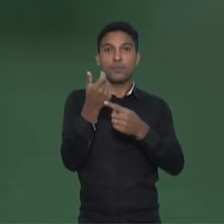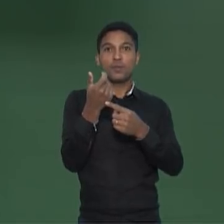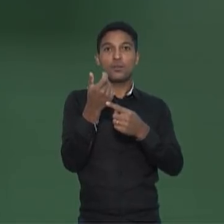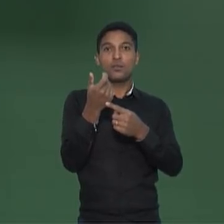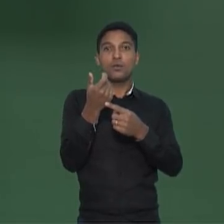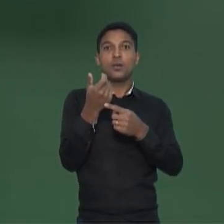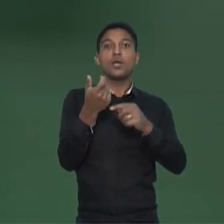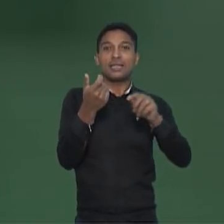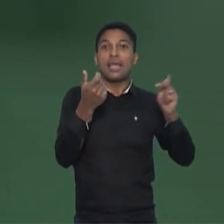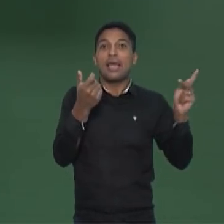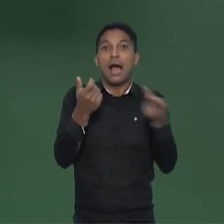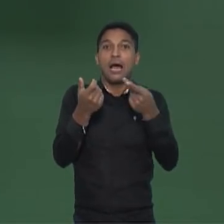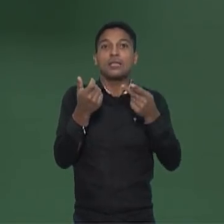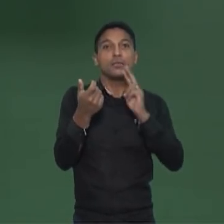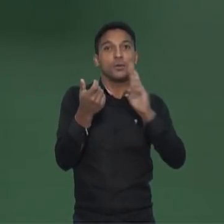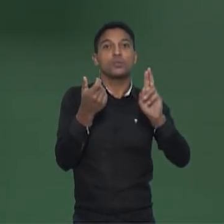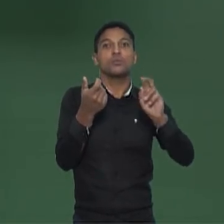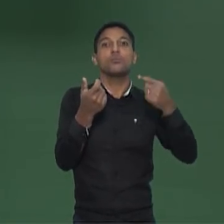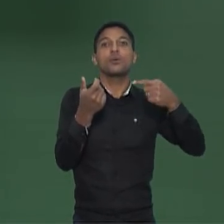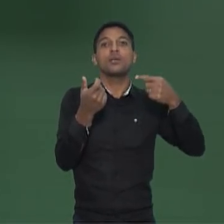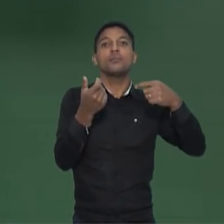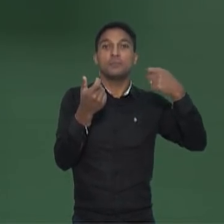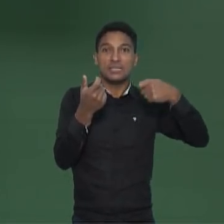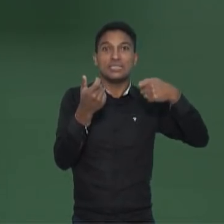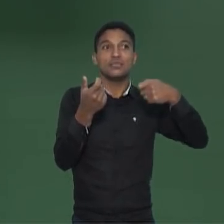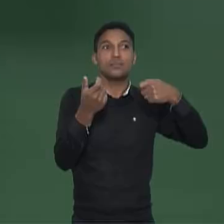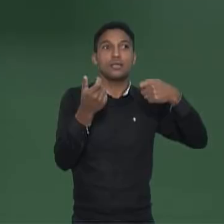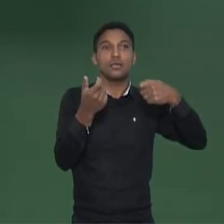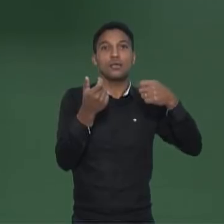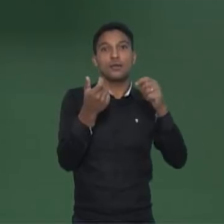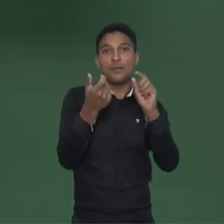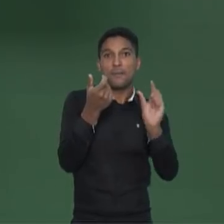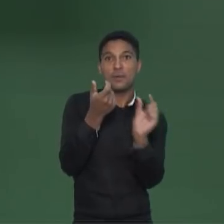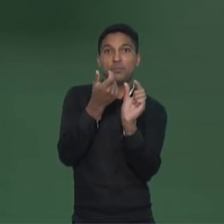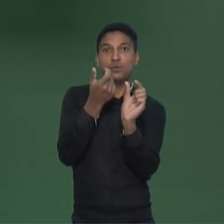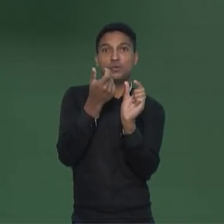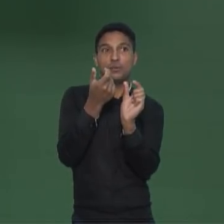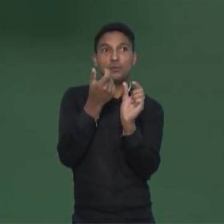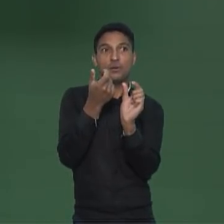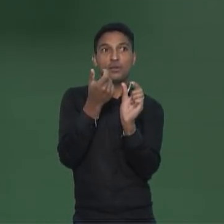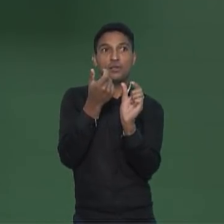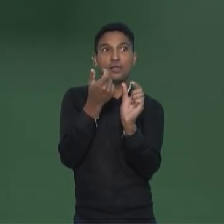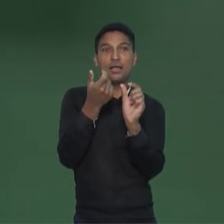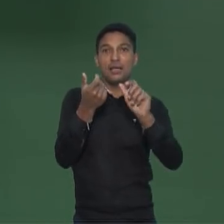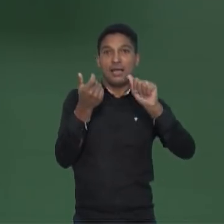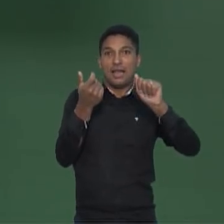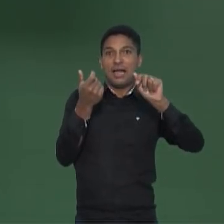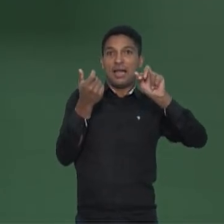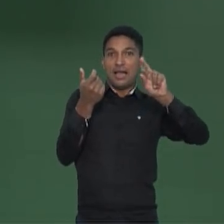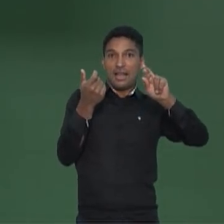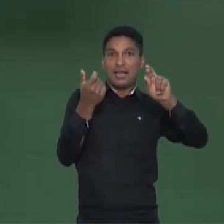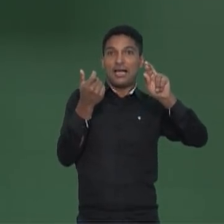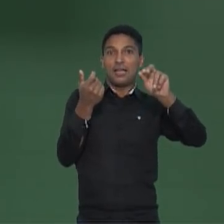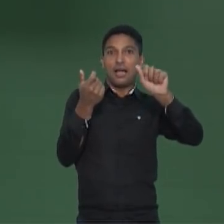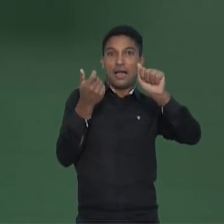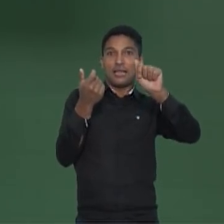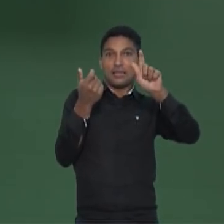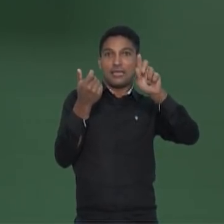está inadequada. Exige uma preposição, o agradar, no sentido de satisfazer.